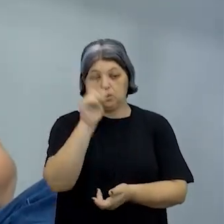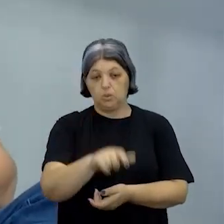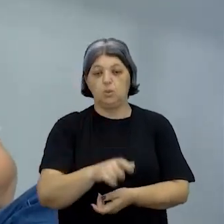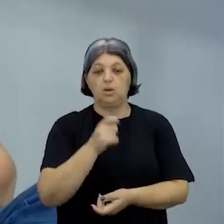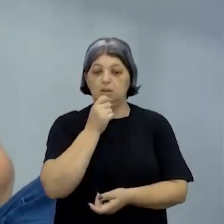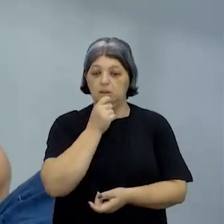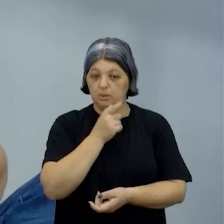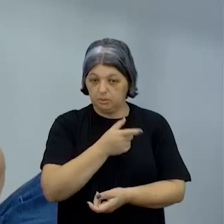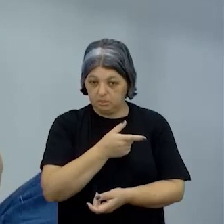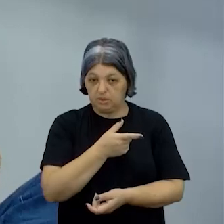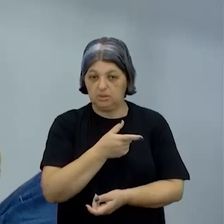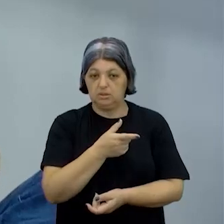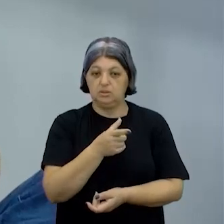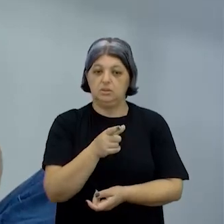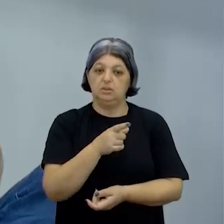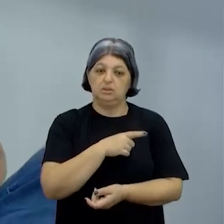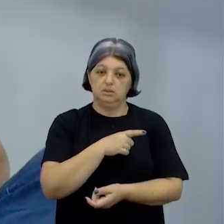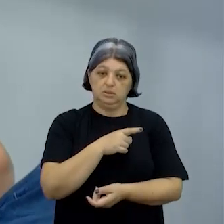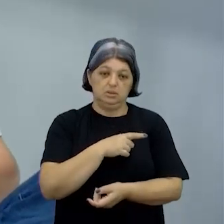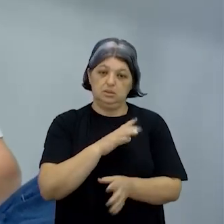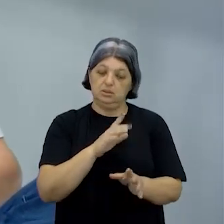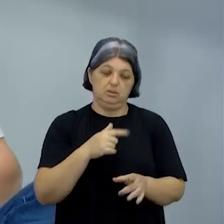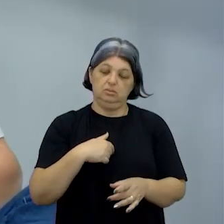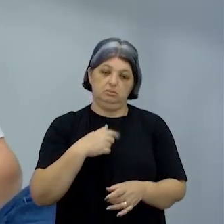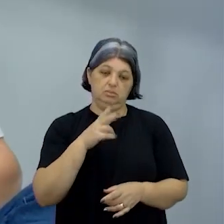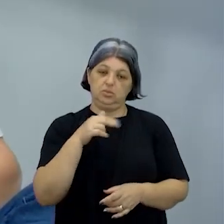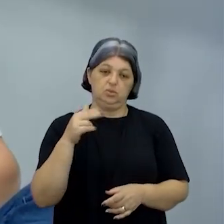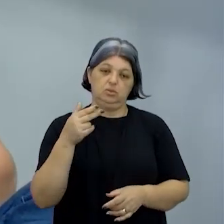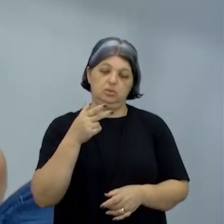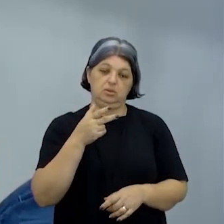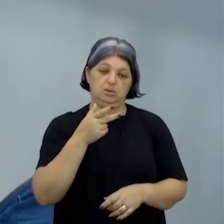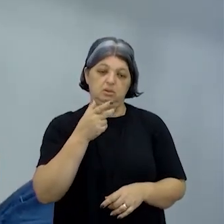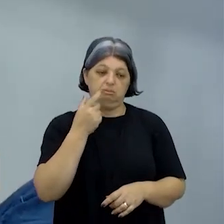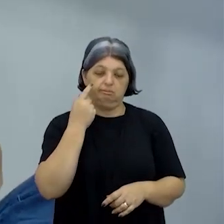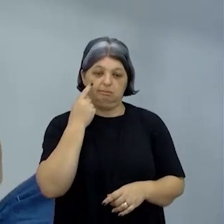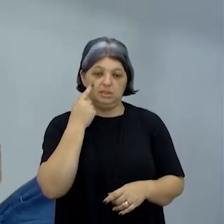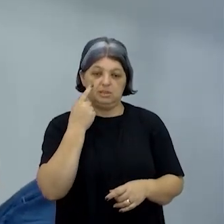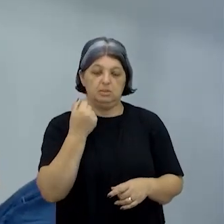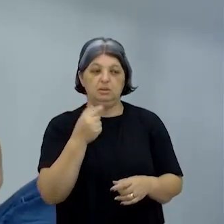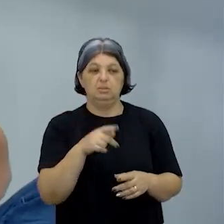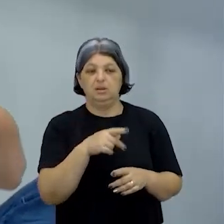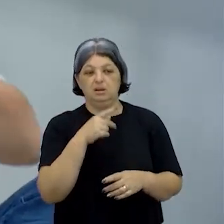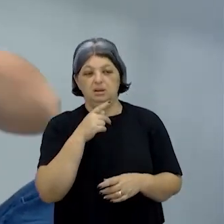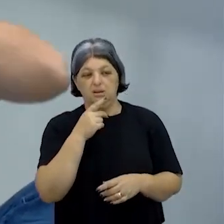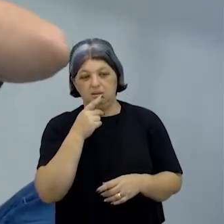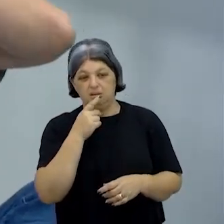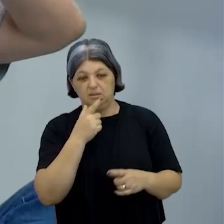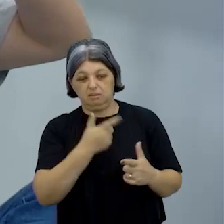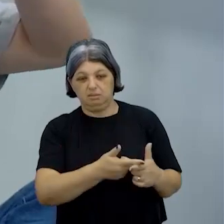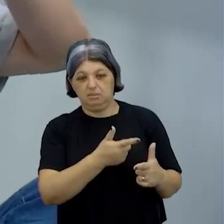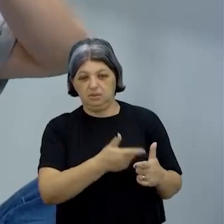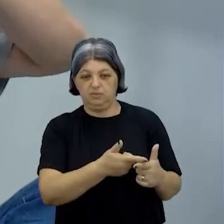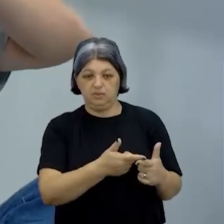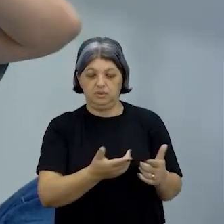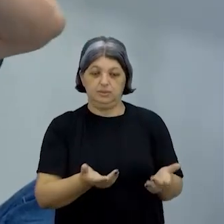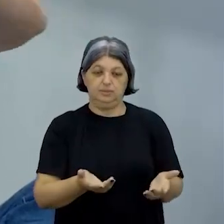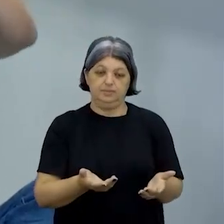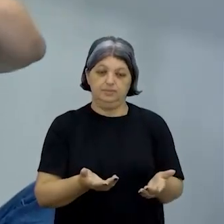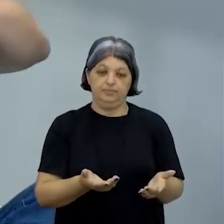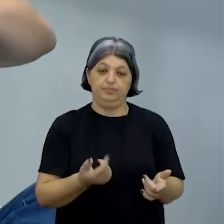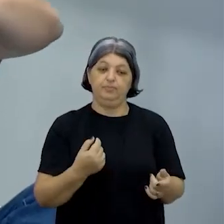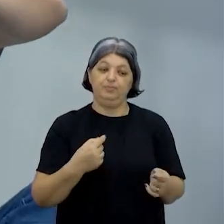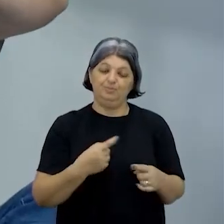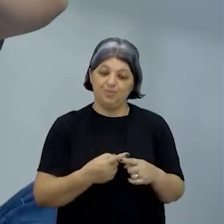realmente. É um erro que eu, como comediante, eu não cometeria. Porque é um erro que ele vai para vários lados, né? Você está